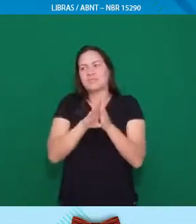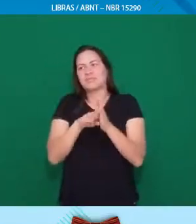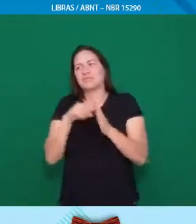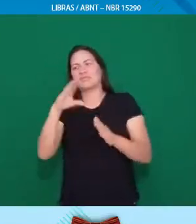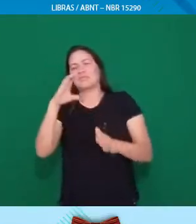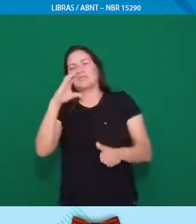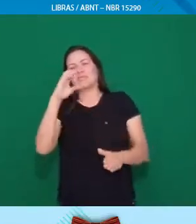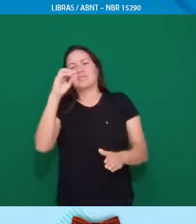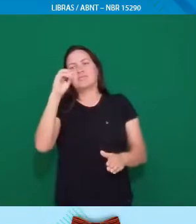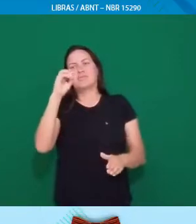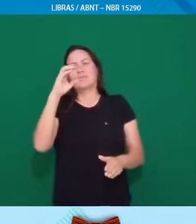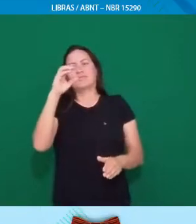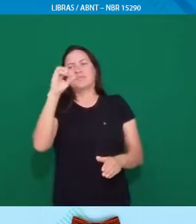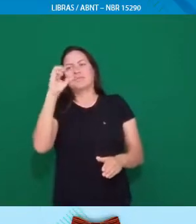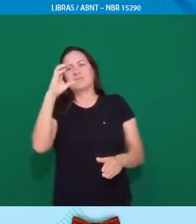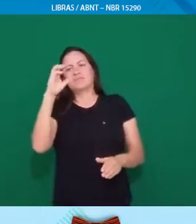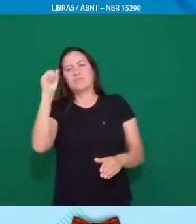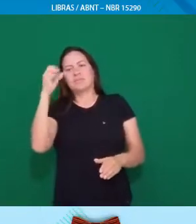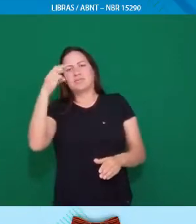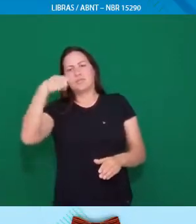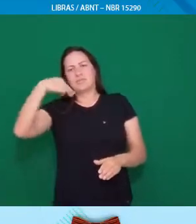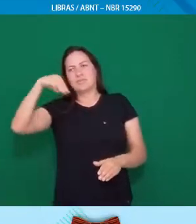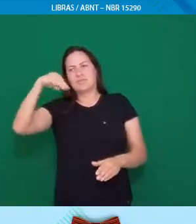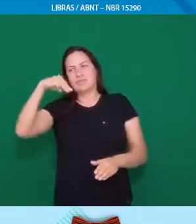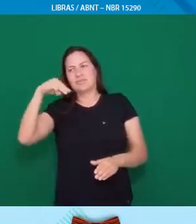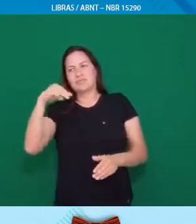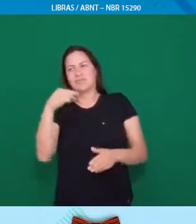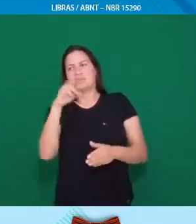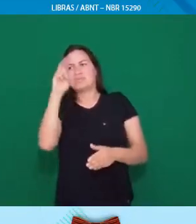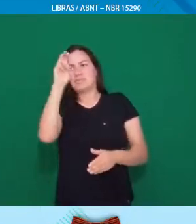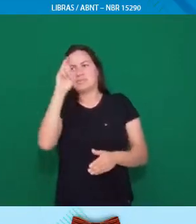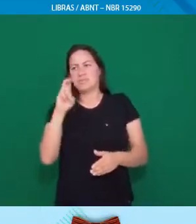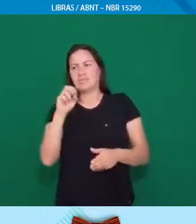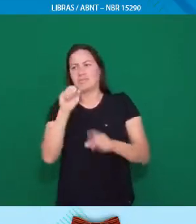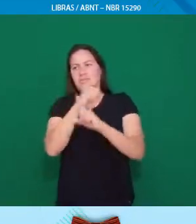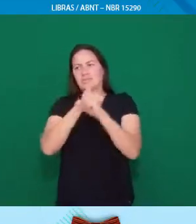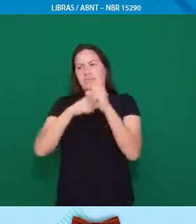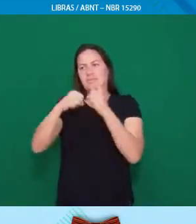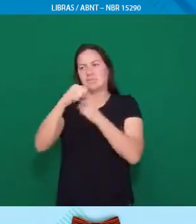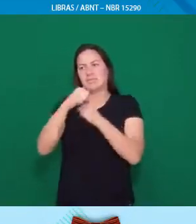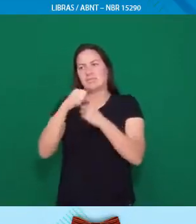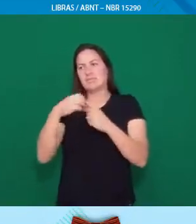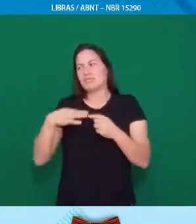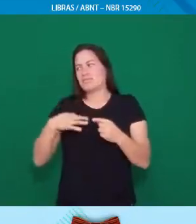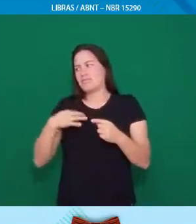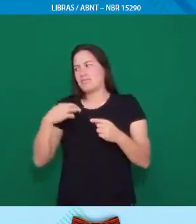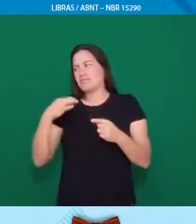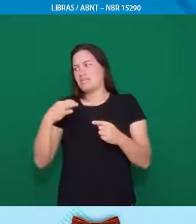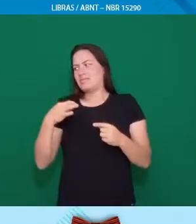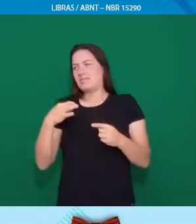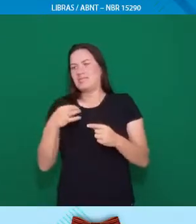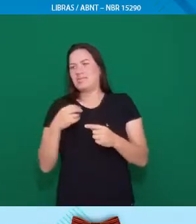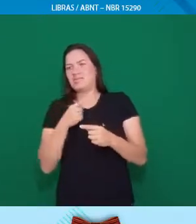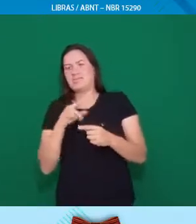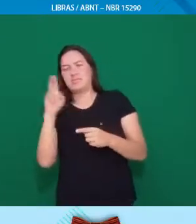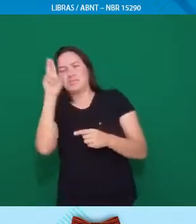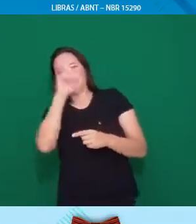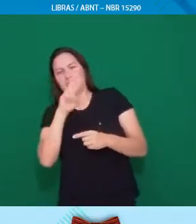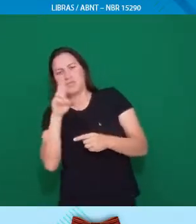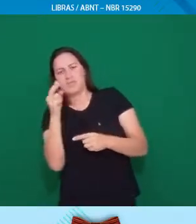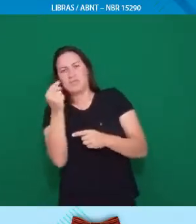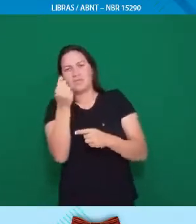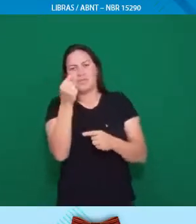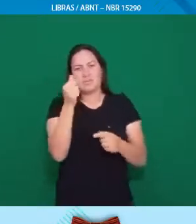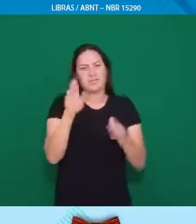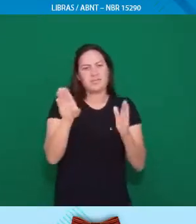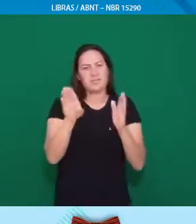surgem na coplan Porque nós não somos uma instituição de caridade mas somos uma empresa cooperativa nós dependemos